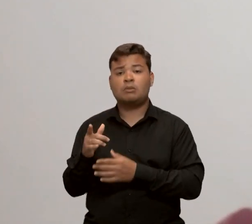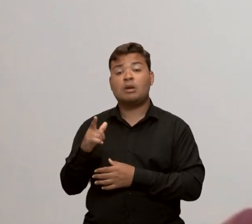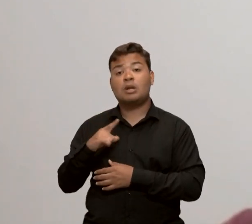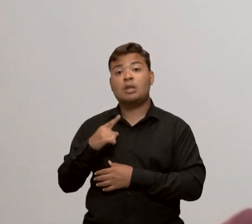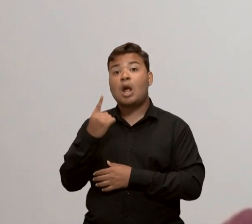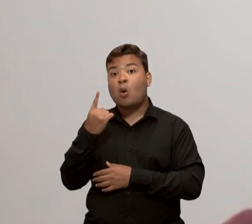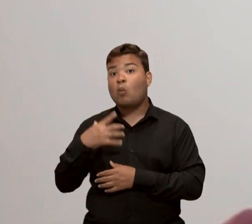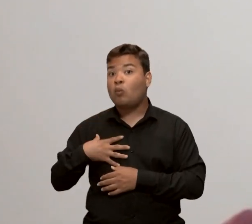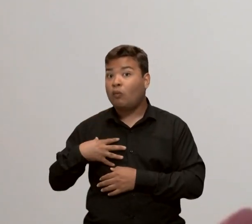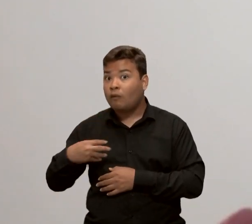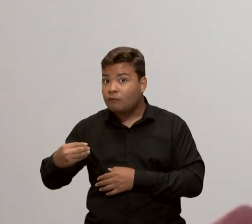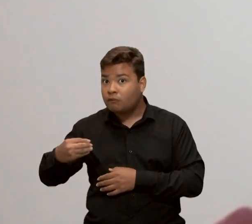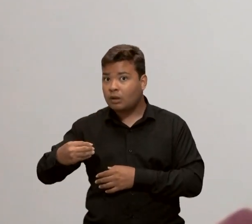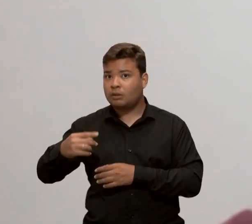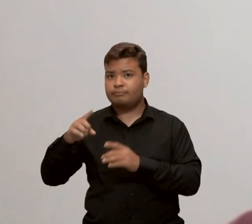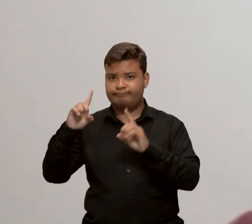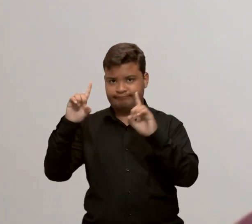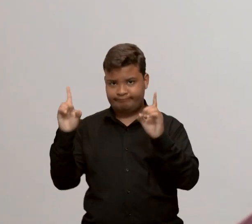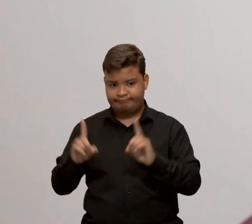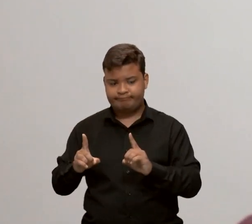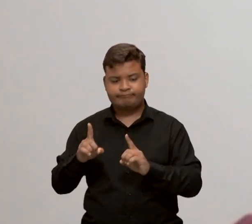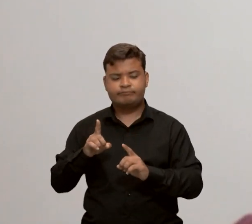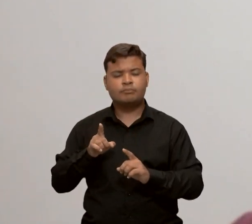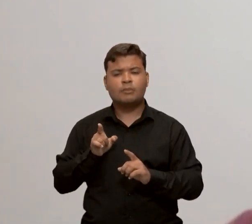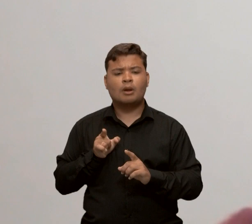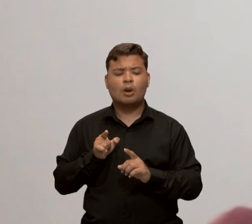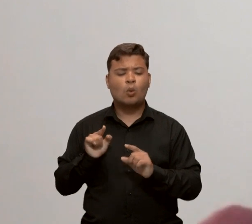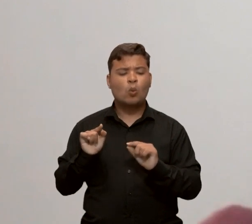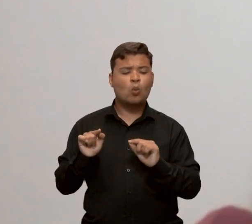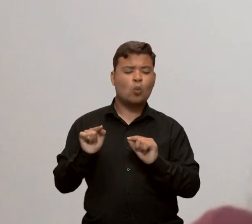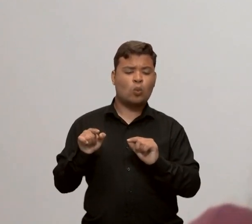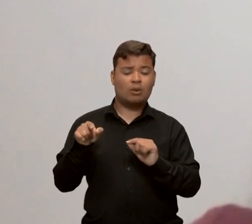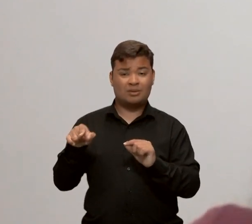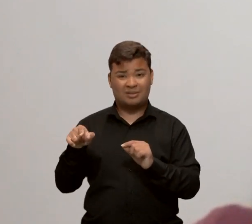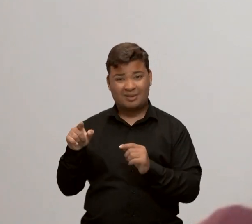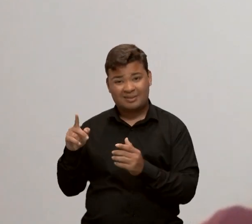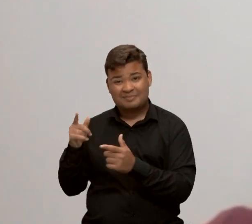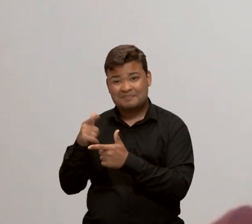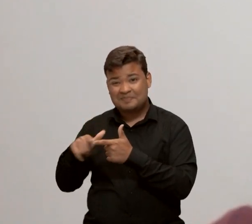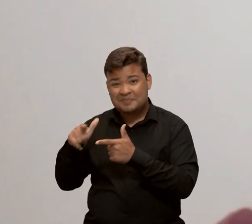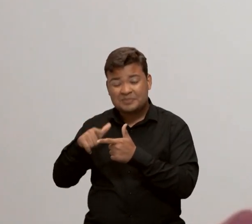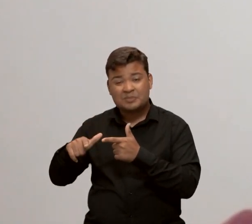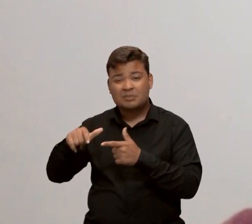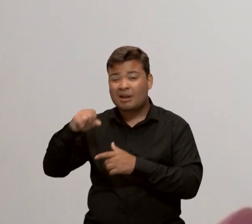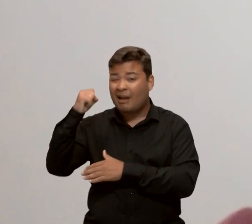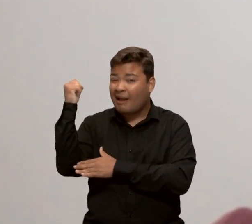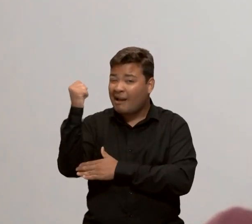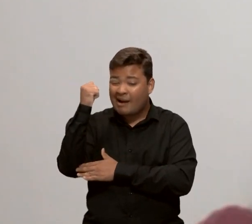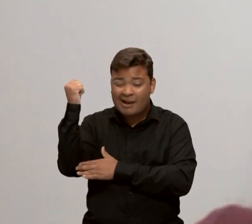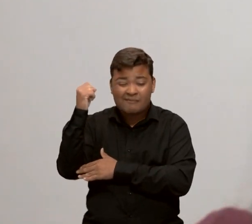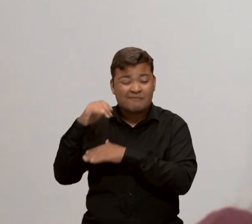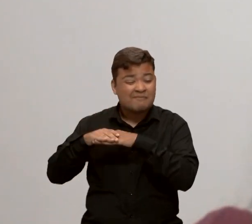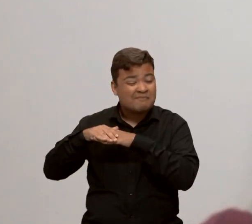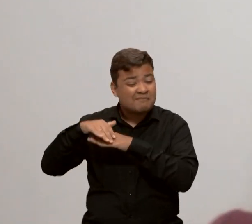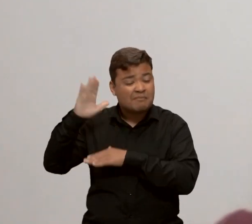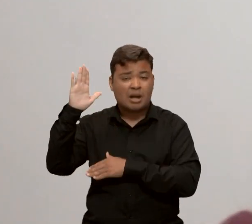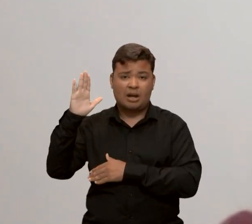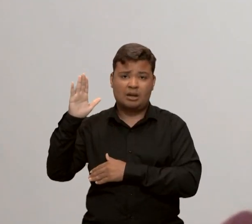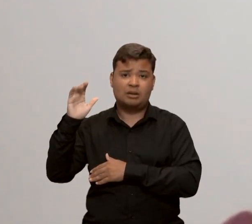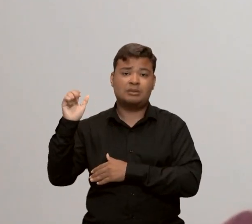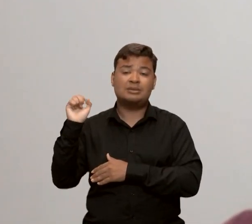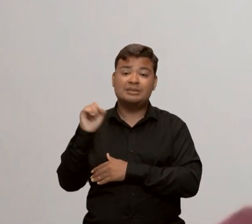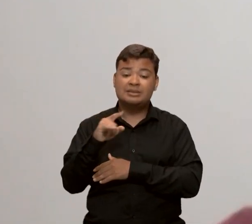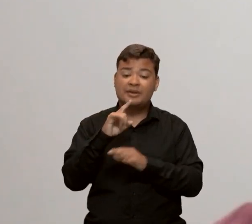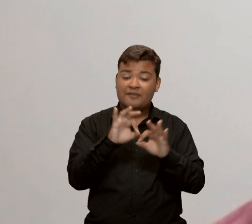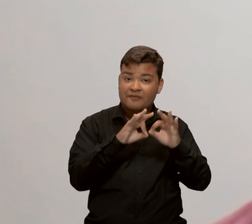filho especial, a situação dela é muito mais grave do que uma mesma família com a mesma situação